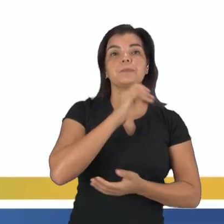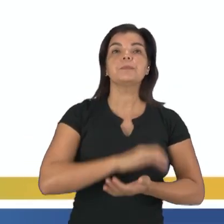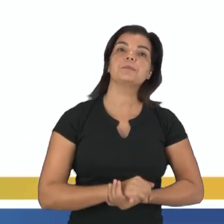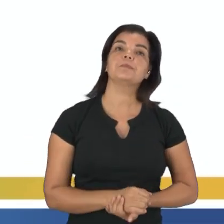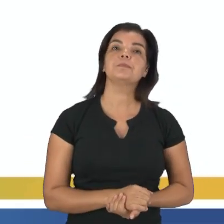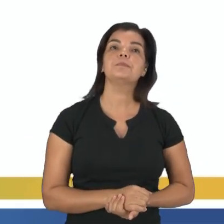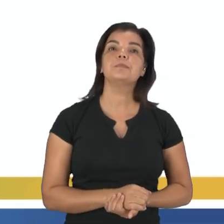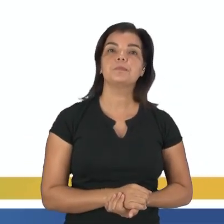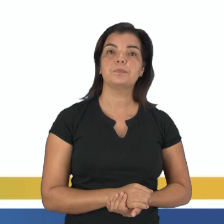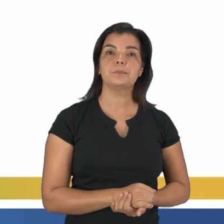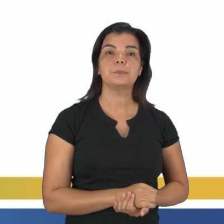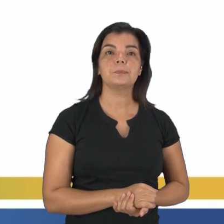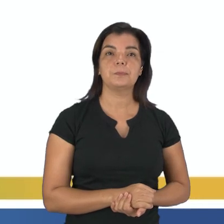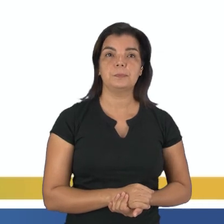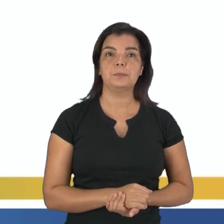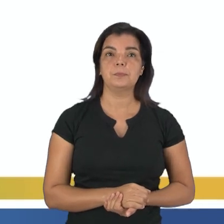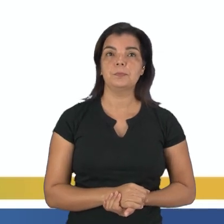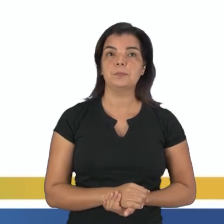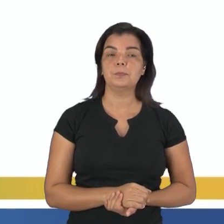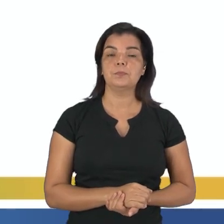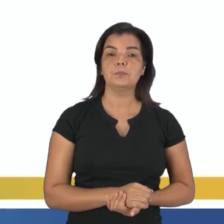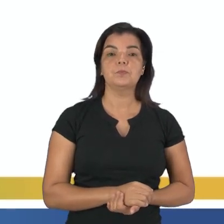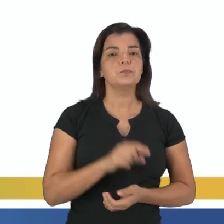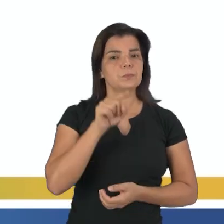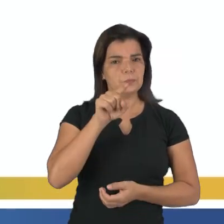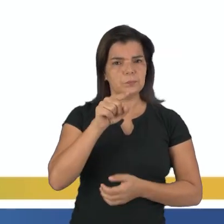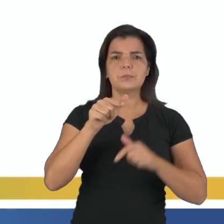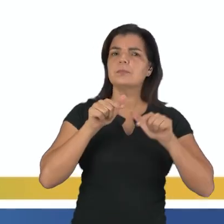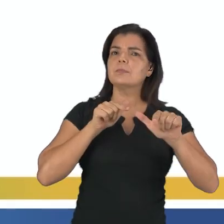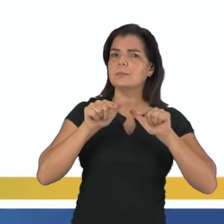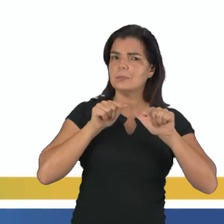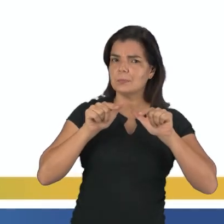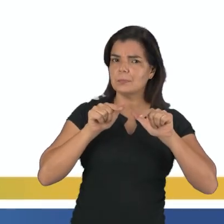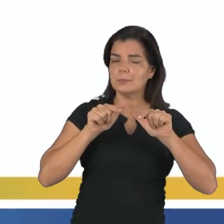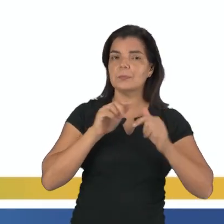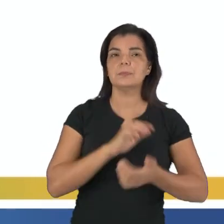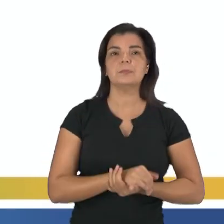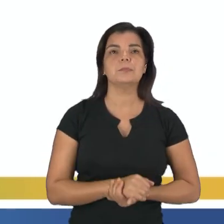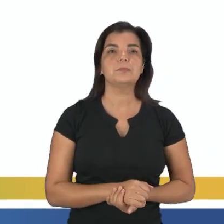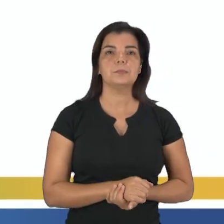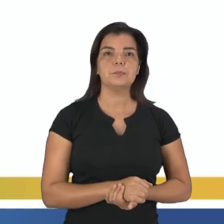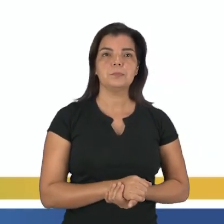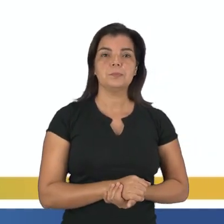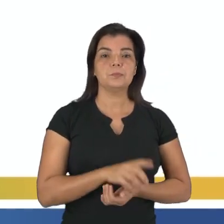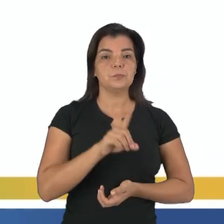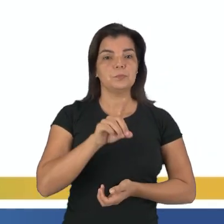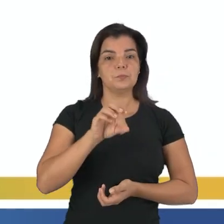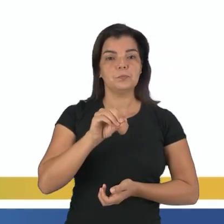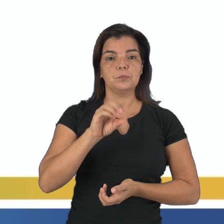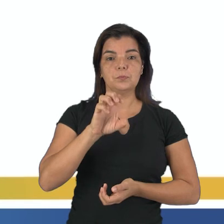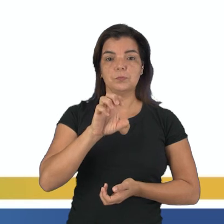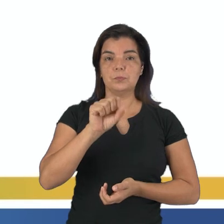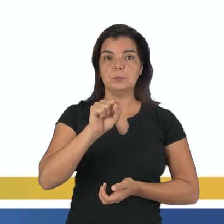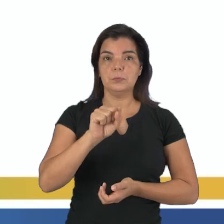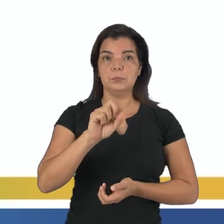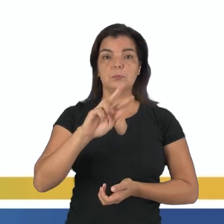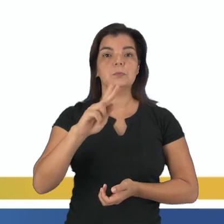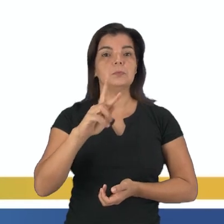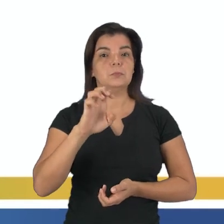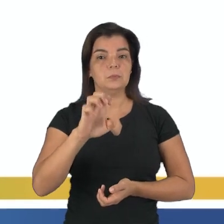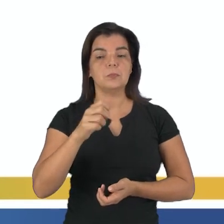do you work? Por exemplo, né? Você trabalha? Does she work?